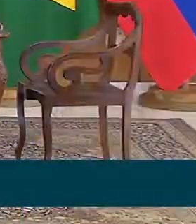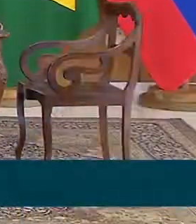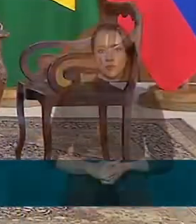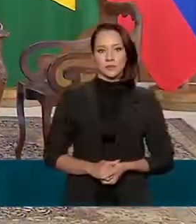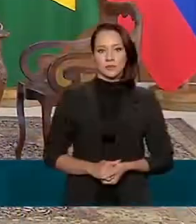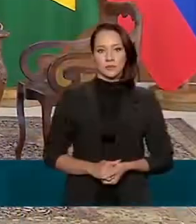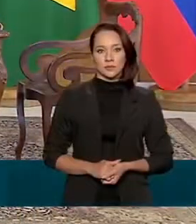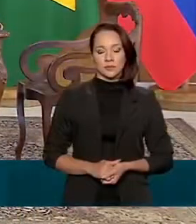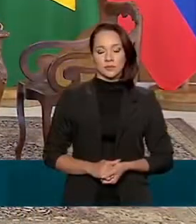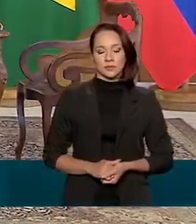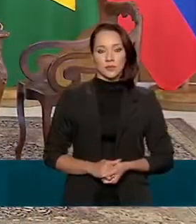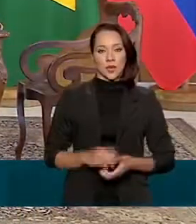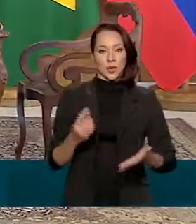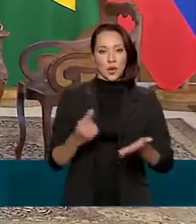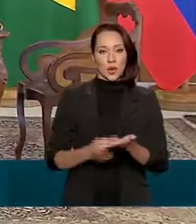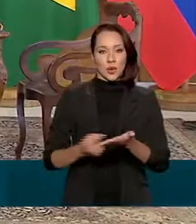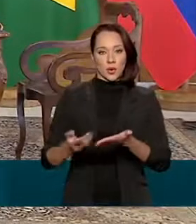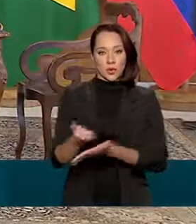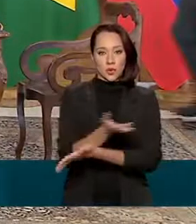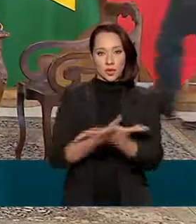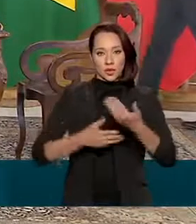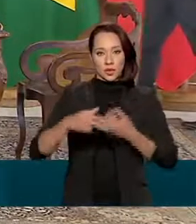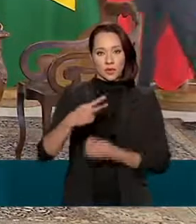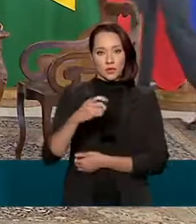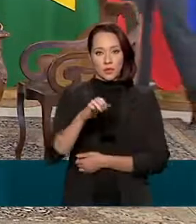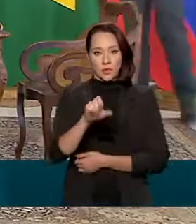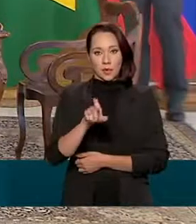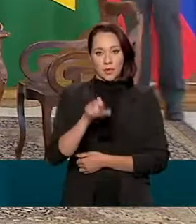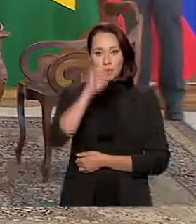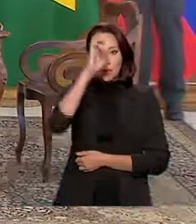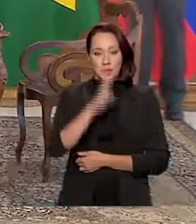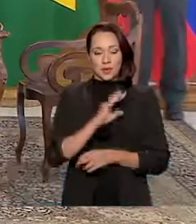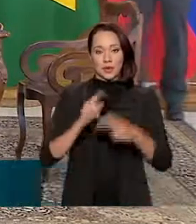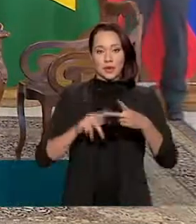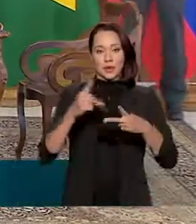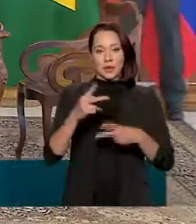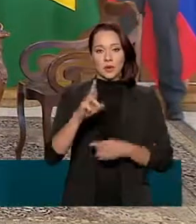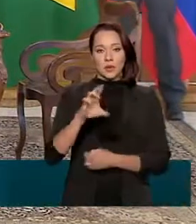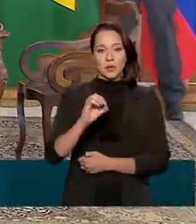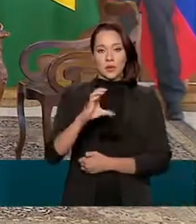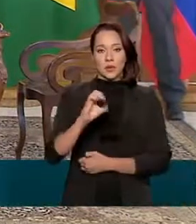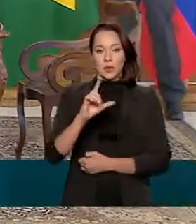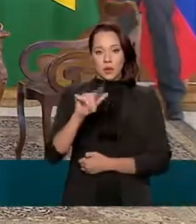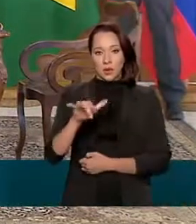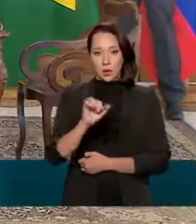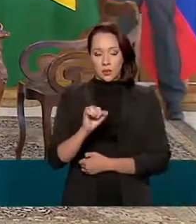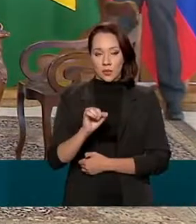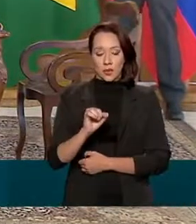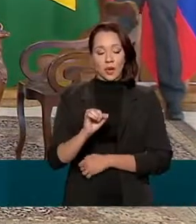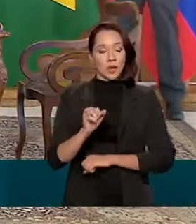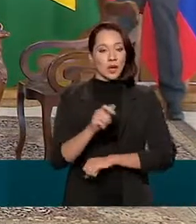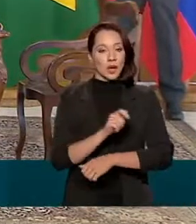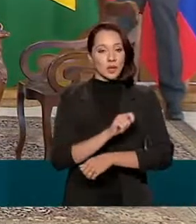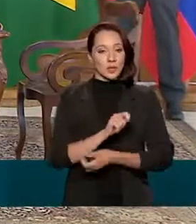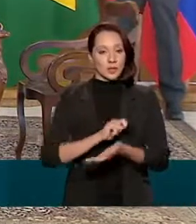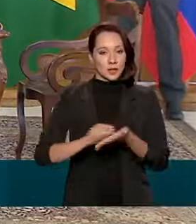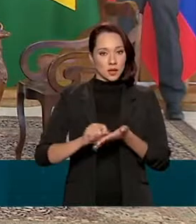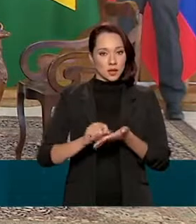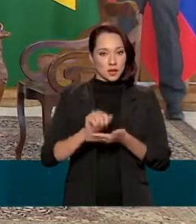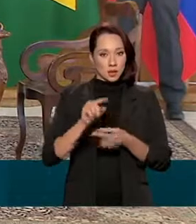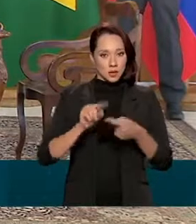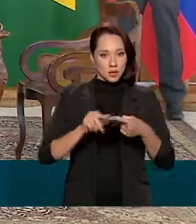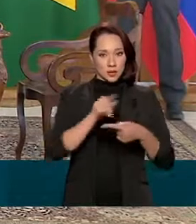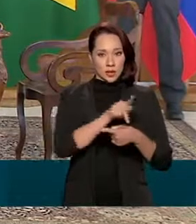o memorando de entendimento entre apex-brasil e pro Colômbia assinam o presidente da agência